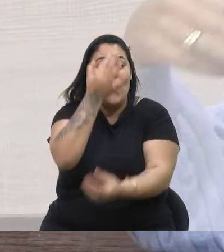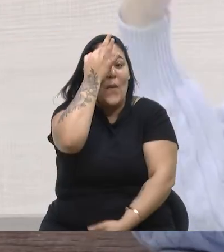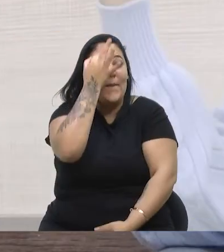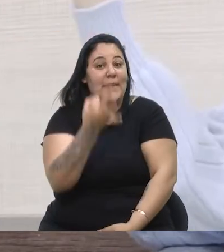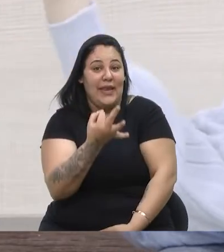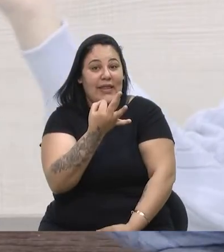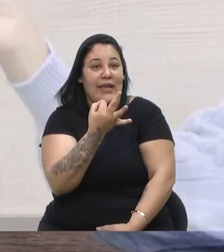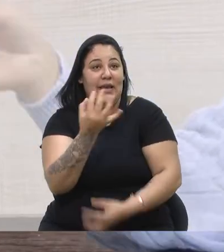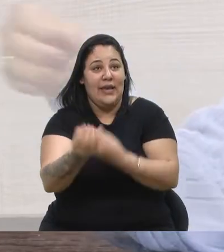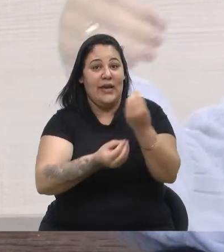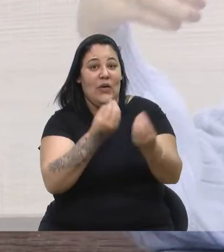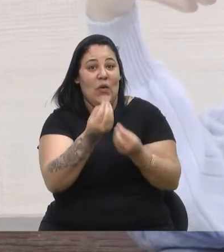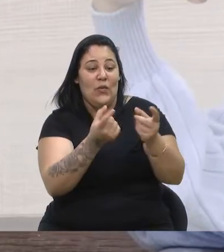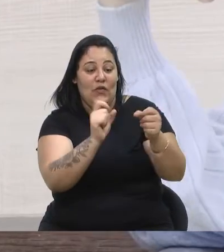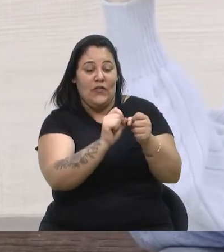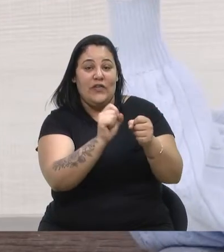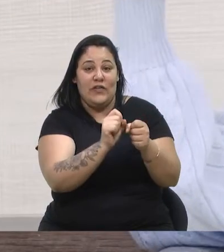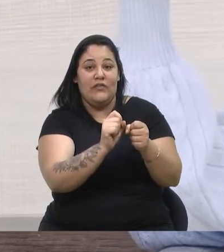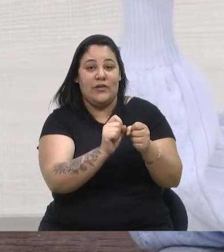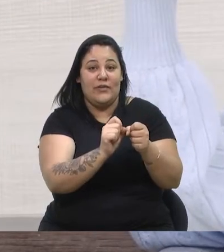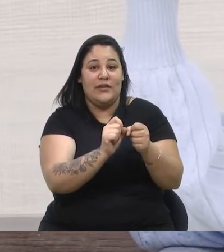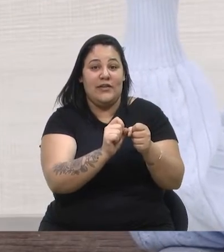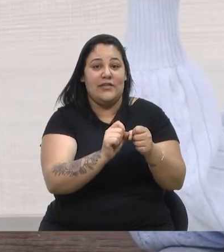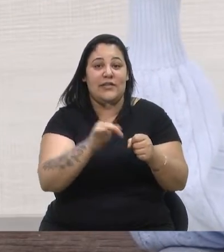estava falando, como compreender e como